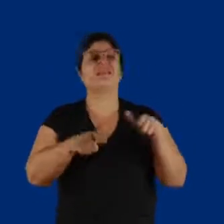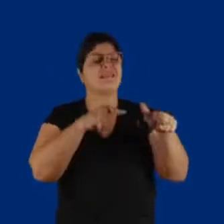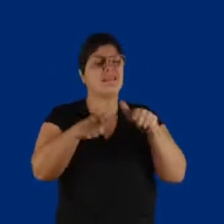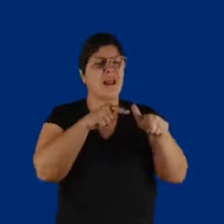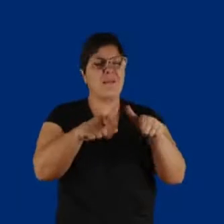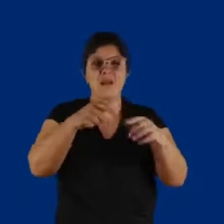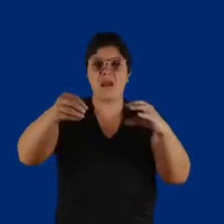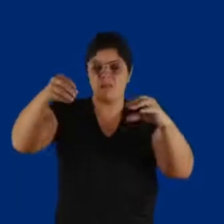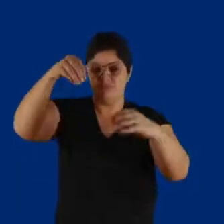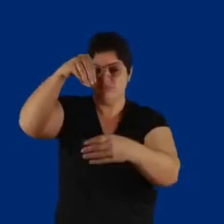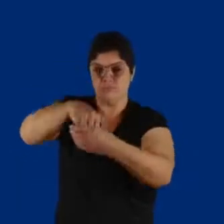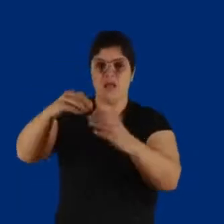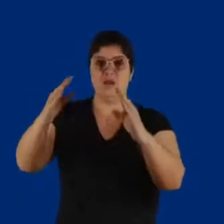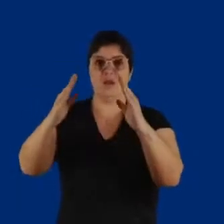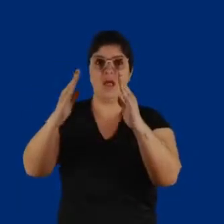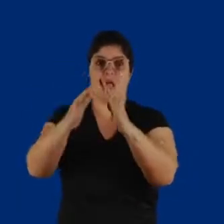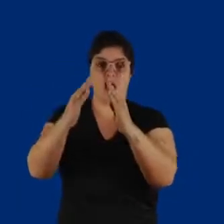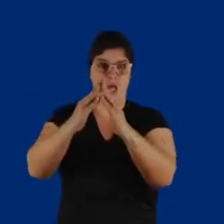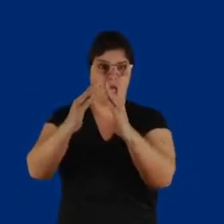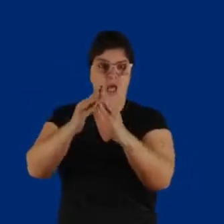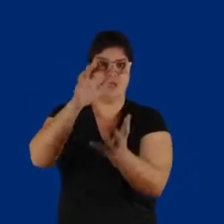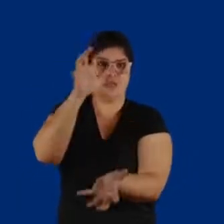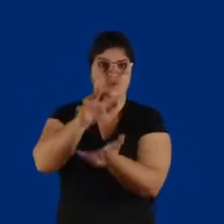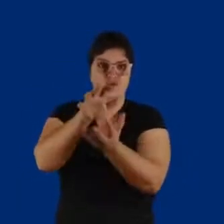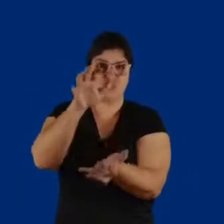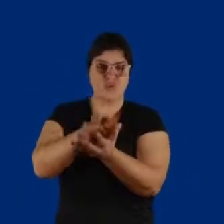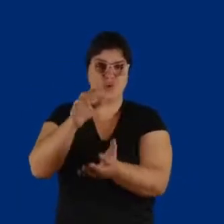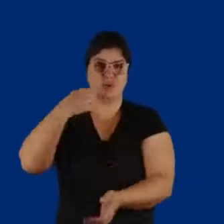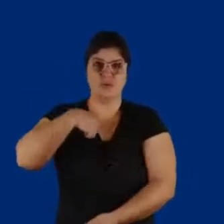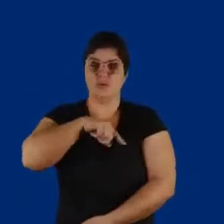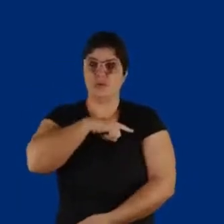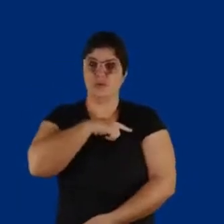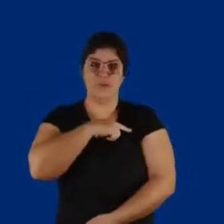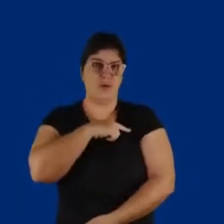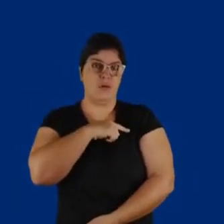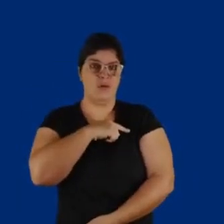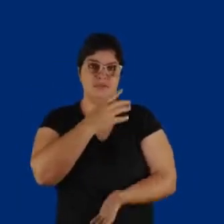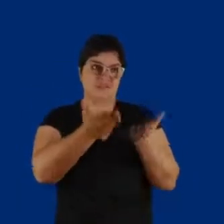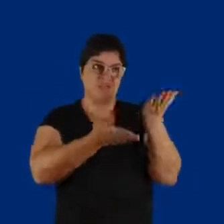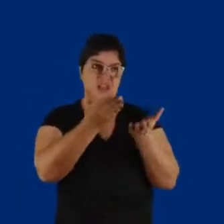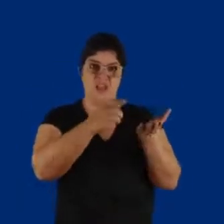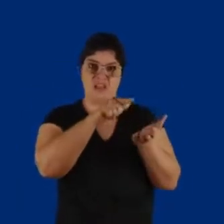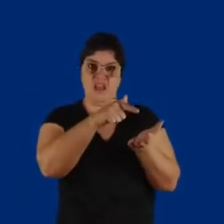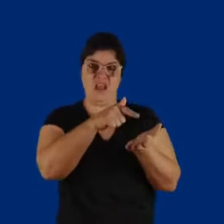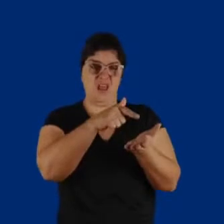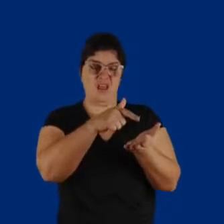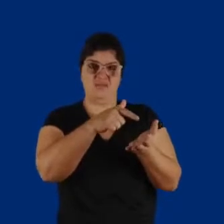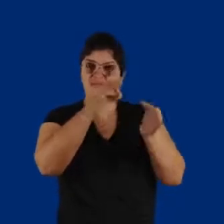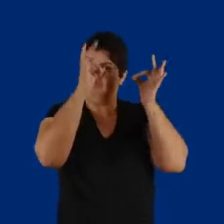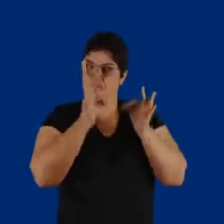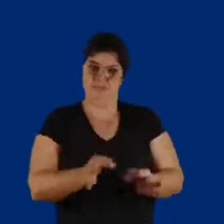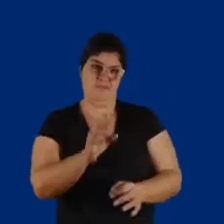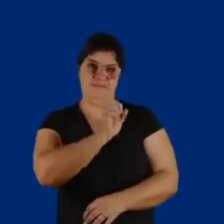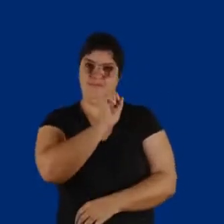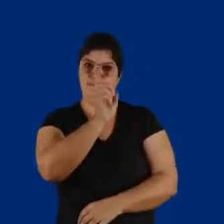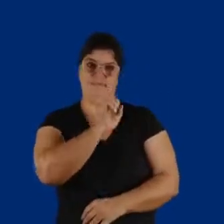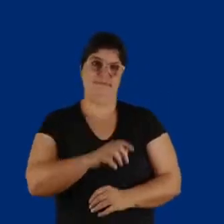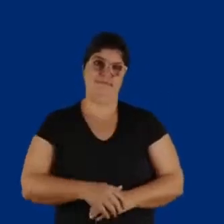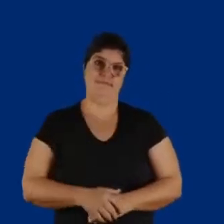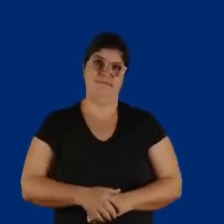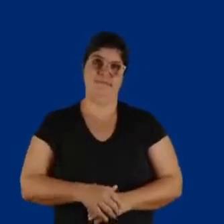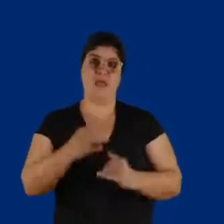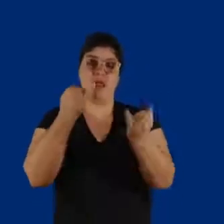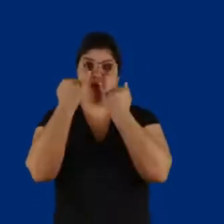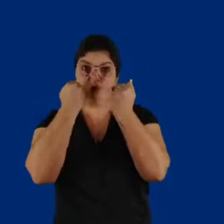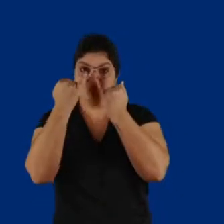a dignidade e o cuidado que deveríamos. Isso está muito claro, e nós não temos dados, então isso acaba